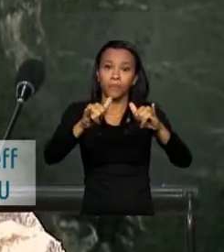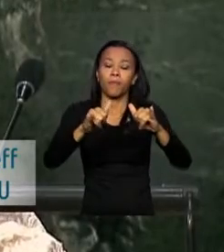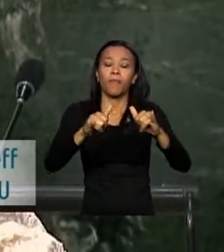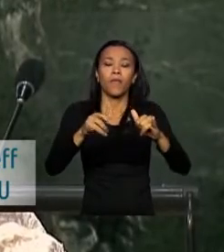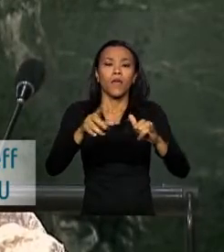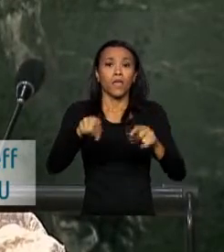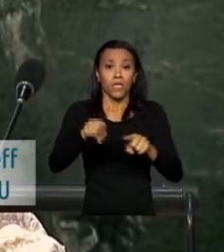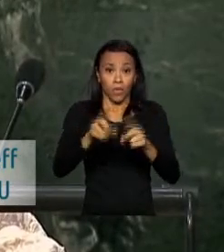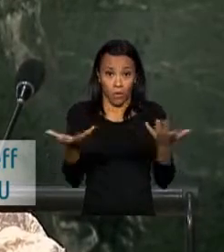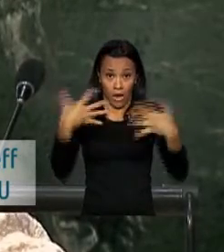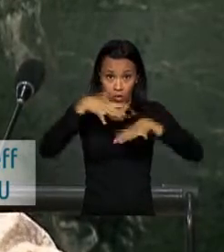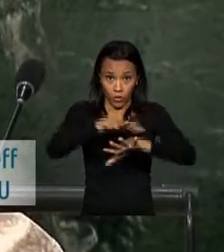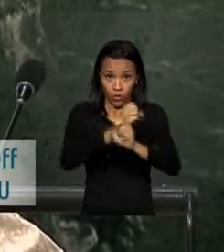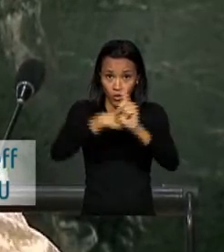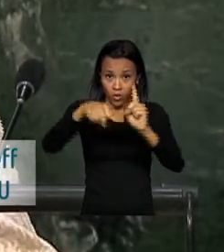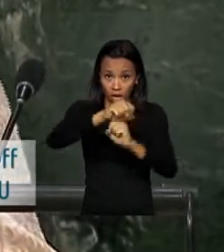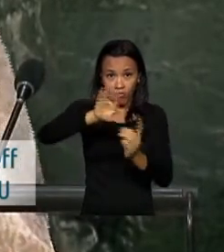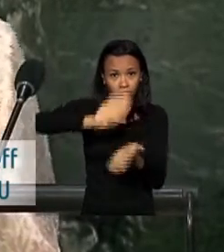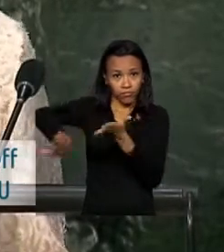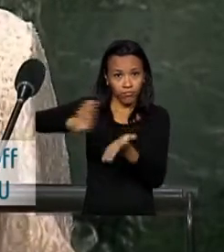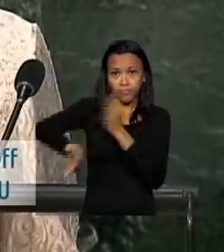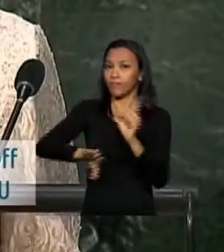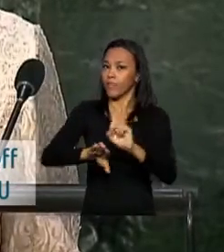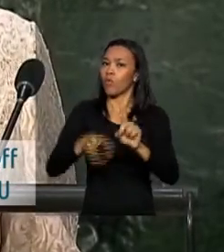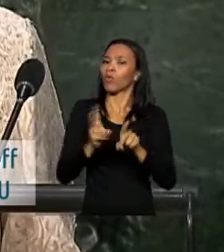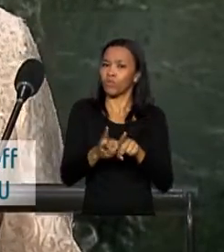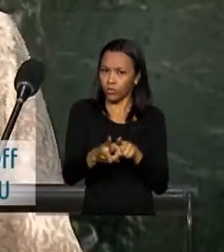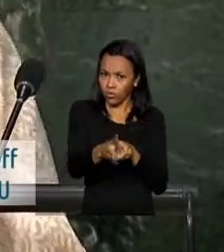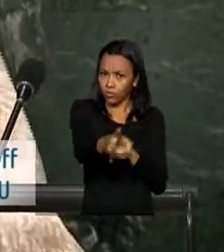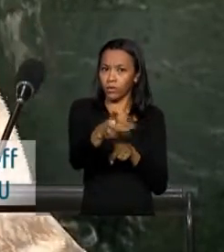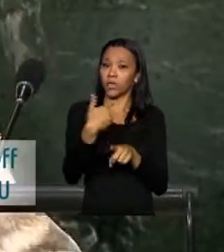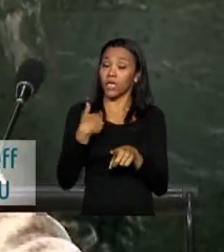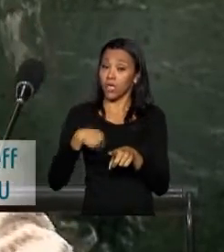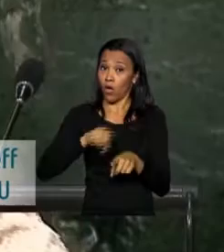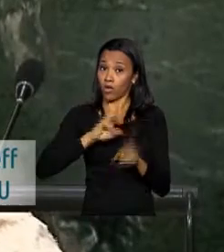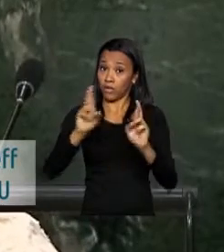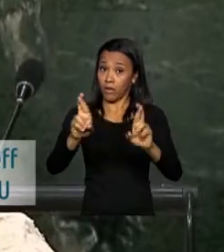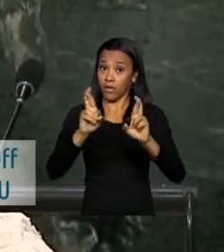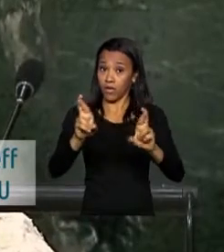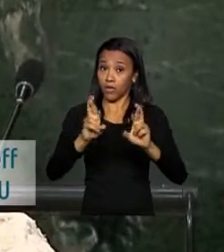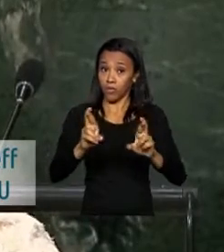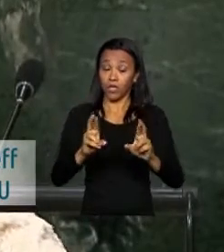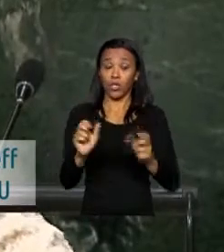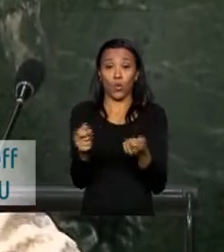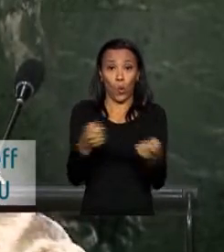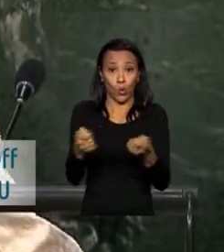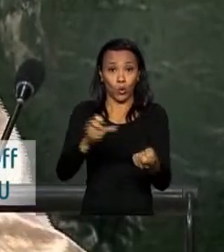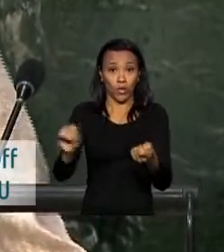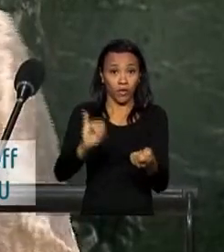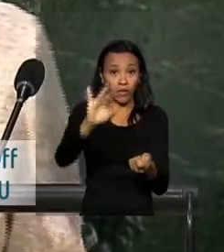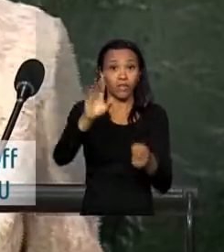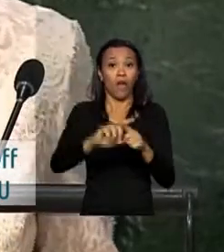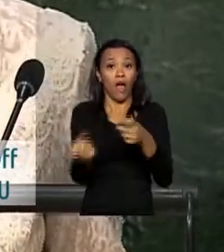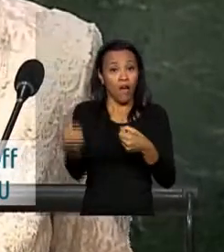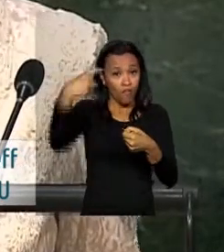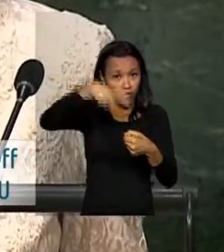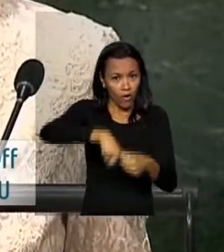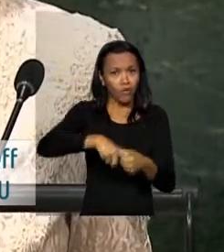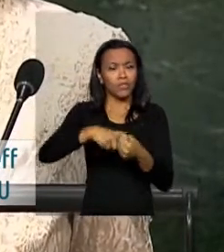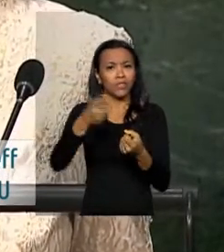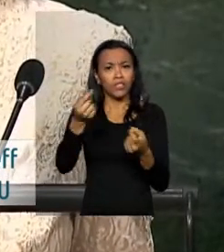não foi interrompido. Esperamos que o controle da inflação, a retomada do crescimento e do crédito